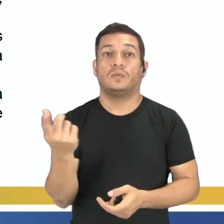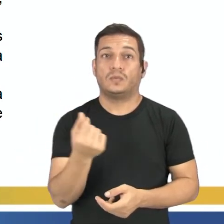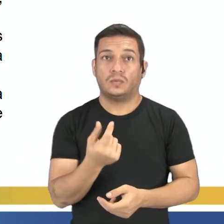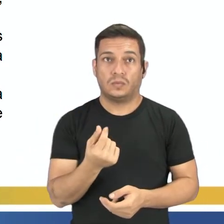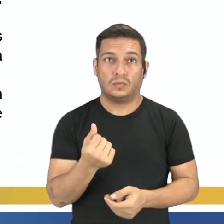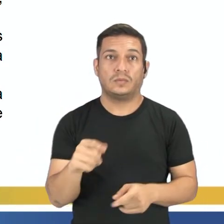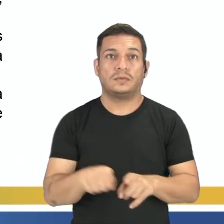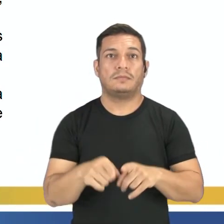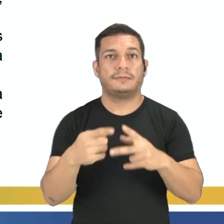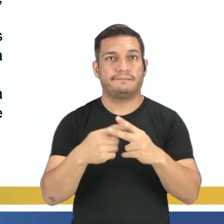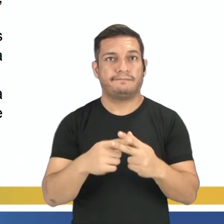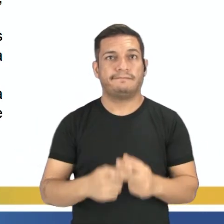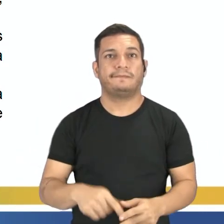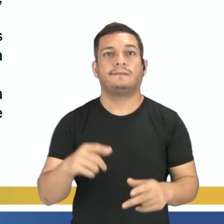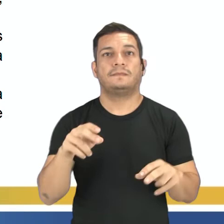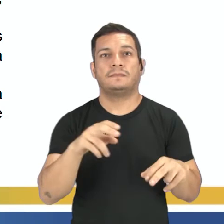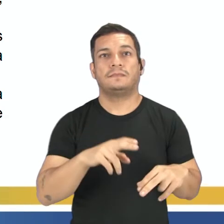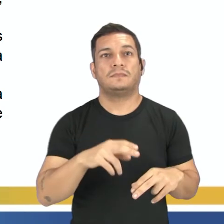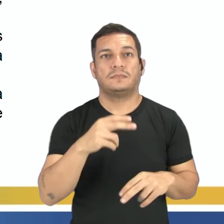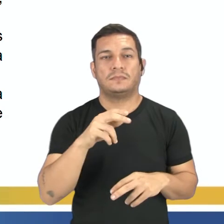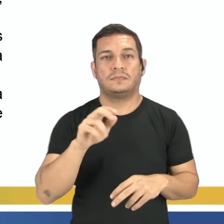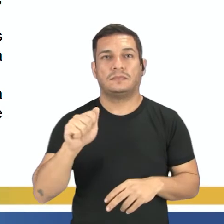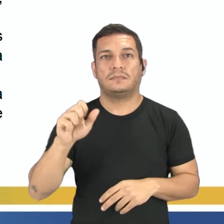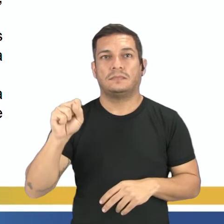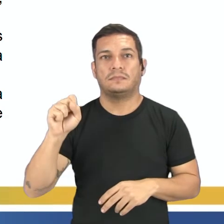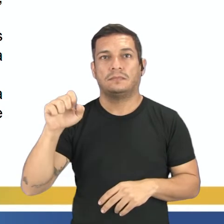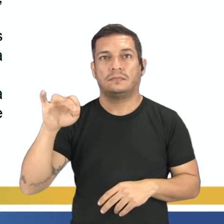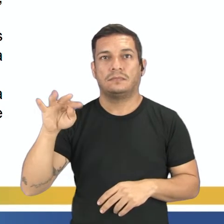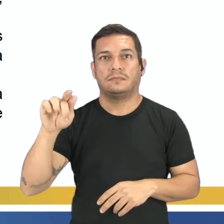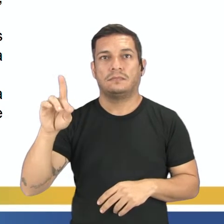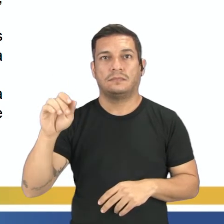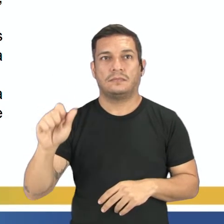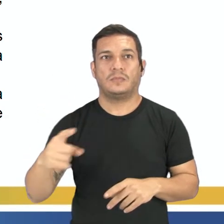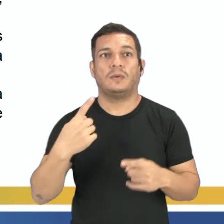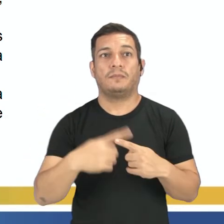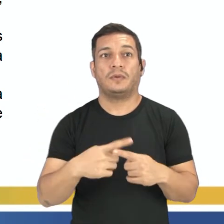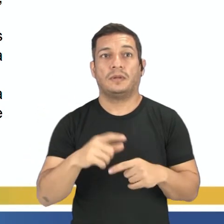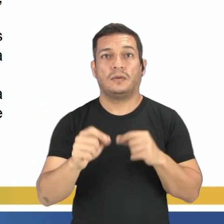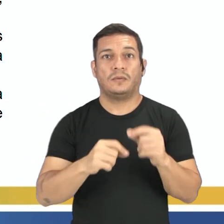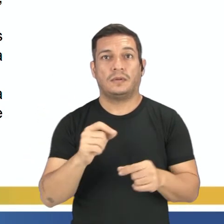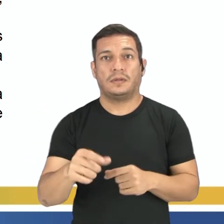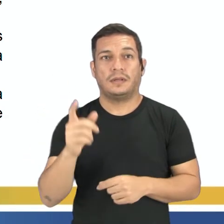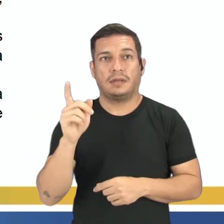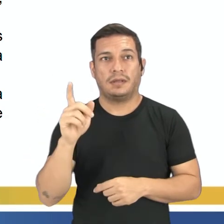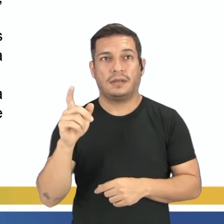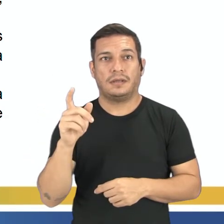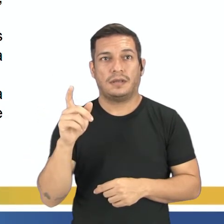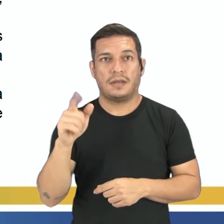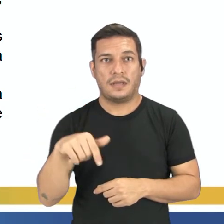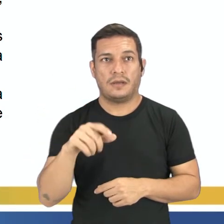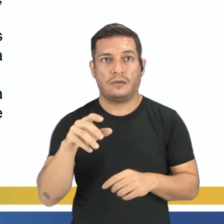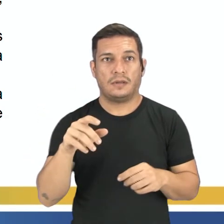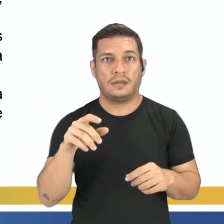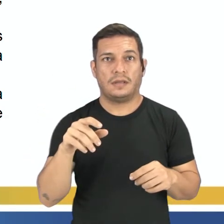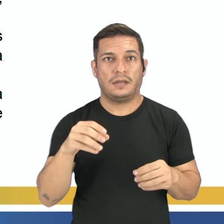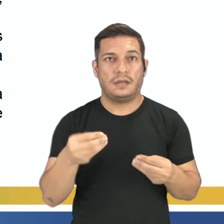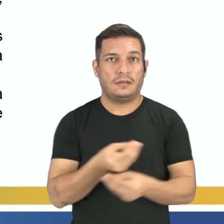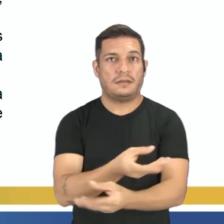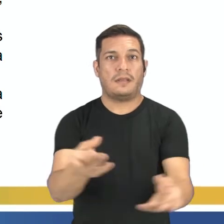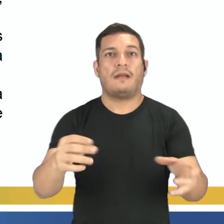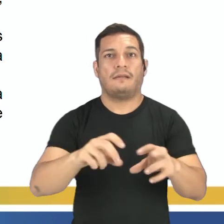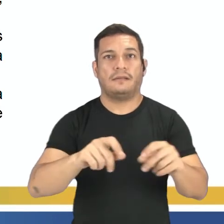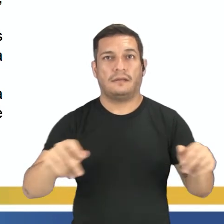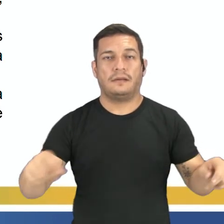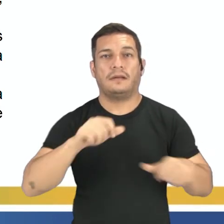O custo de manutenção dos assentados, pois, mais do que apenas desapropriar e redistribuir terras,